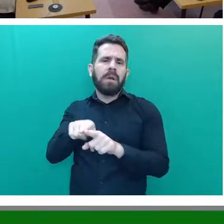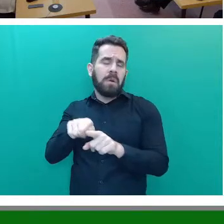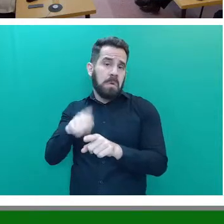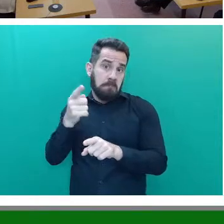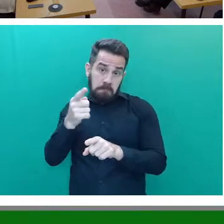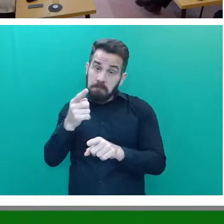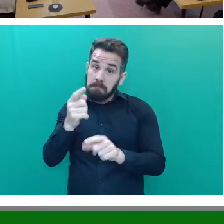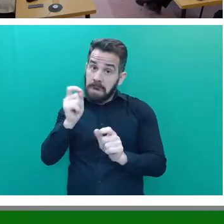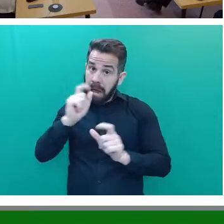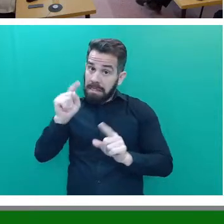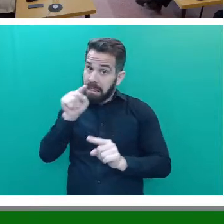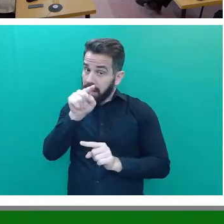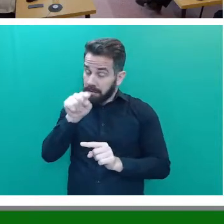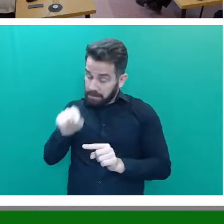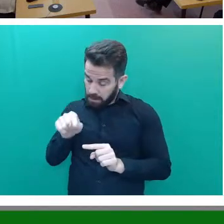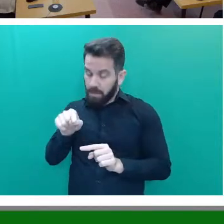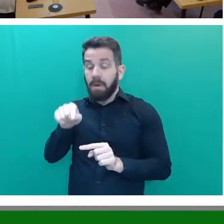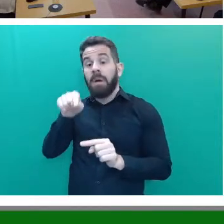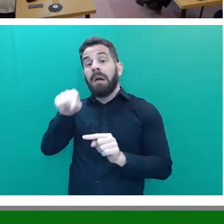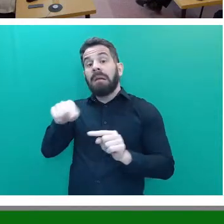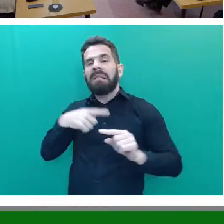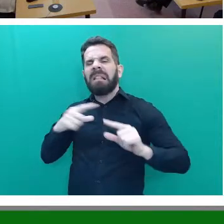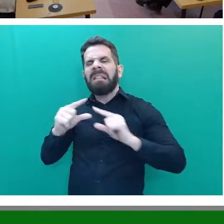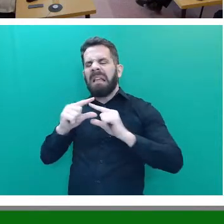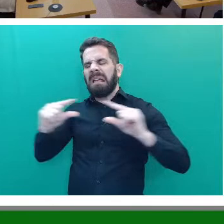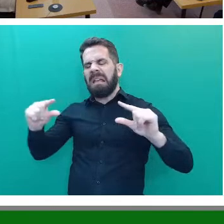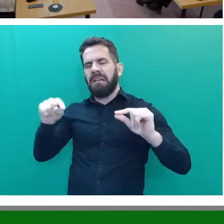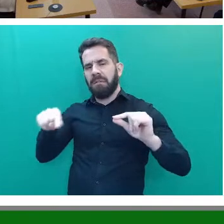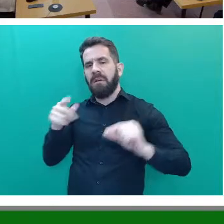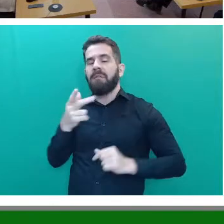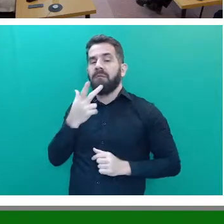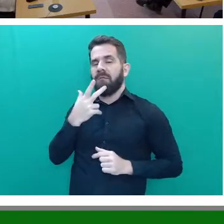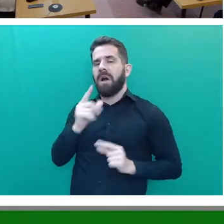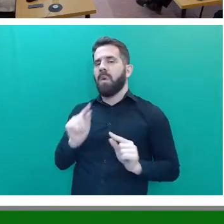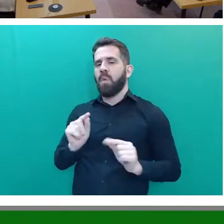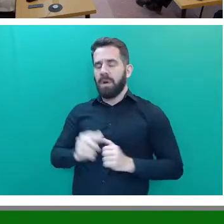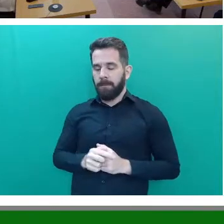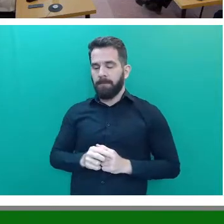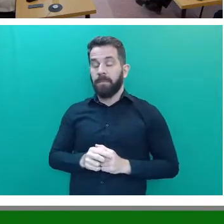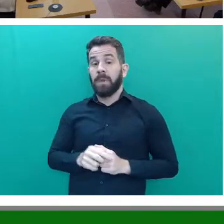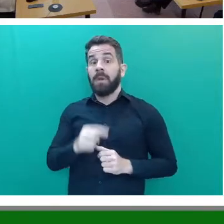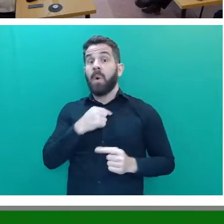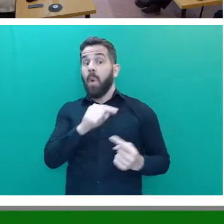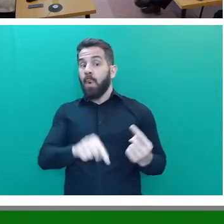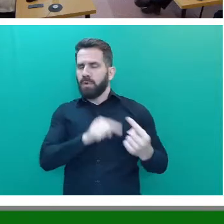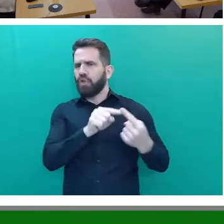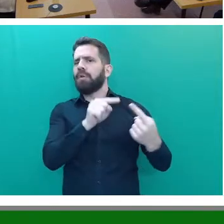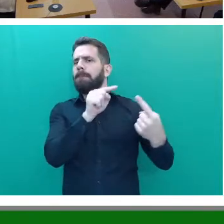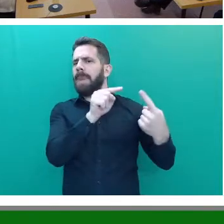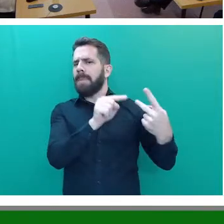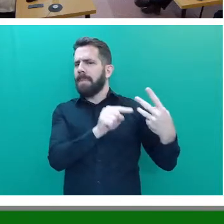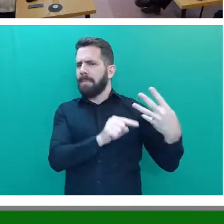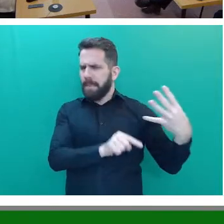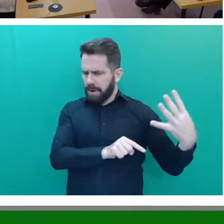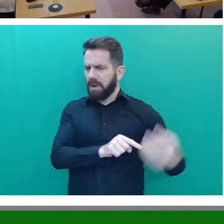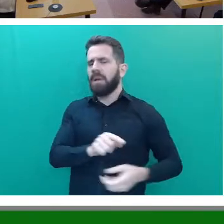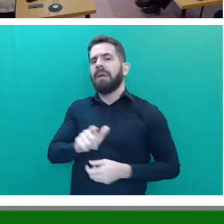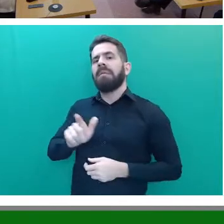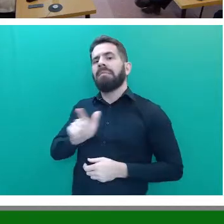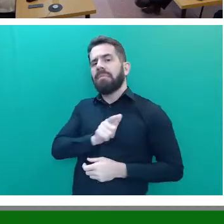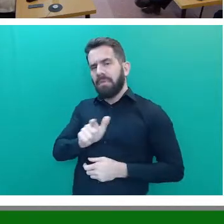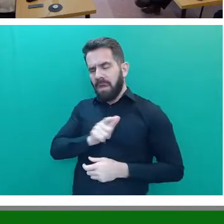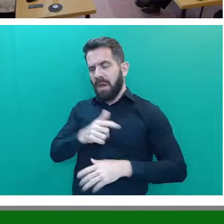você afirma o seguinte, que para atingir um dos objetivos, você realizou a elaboração de